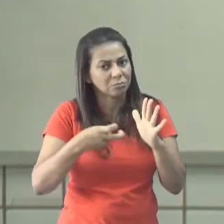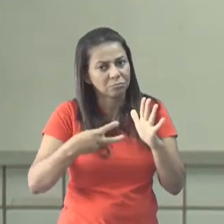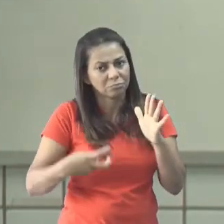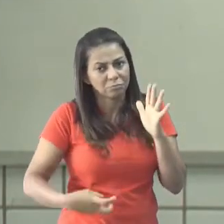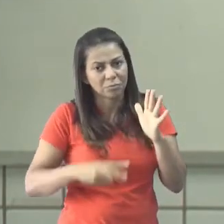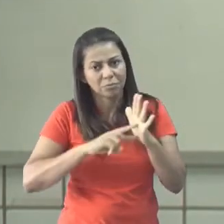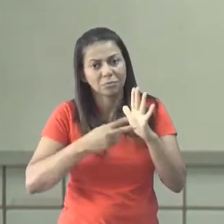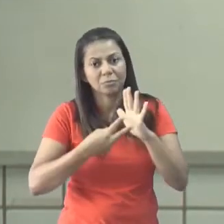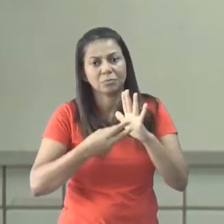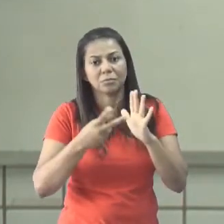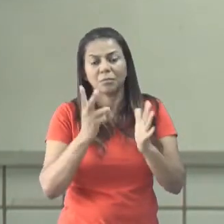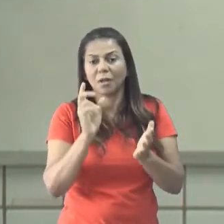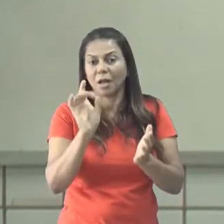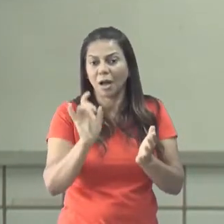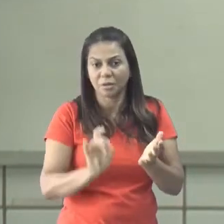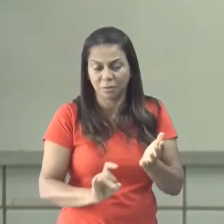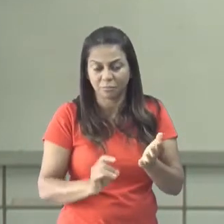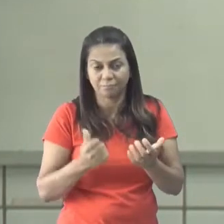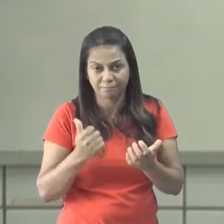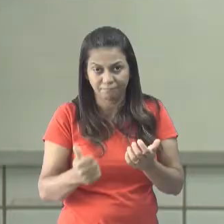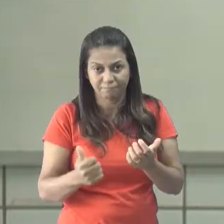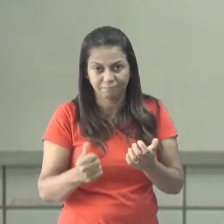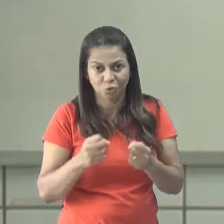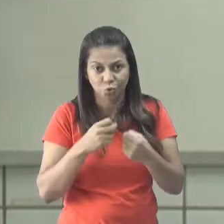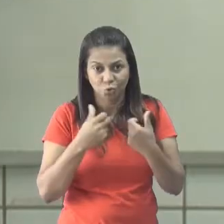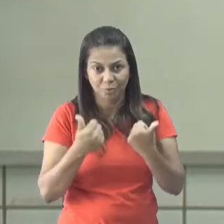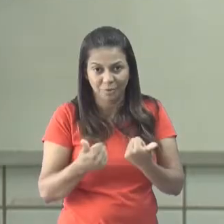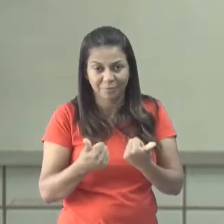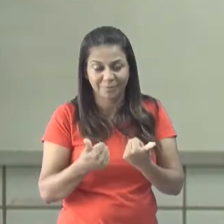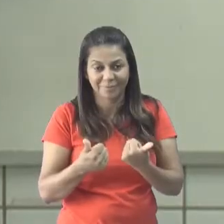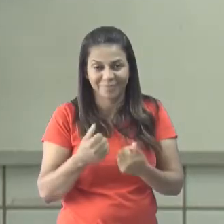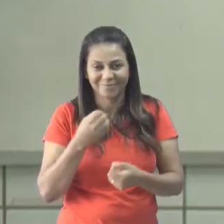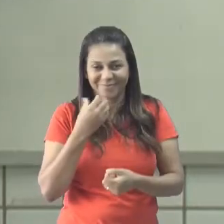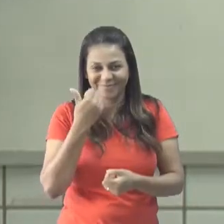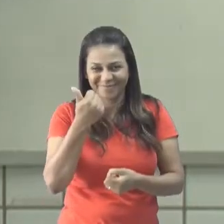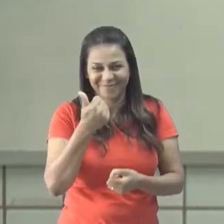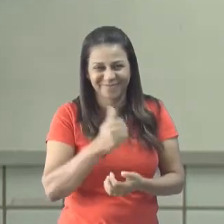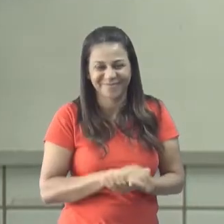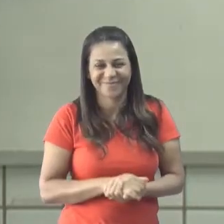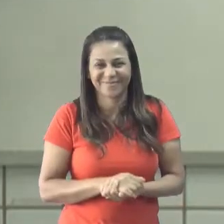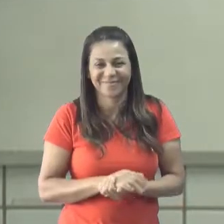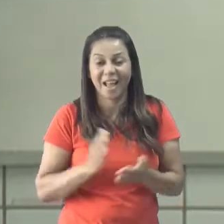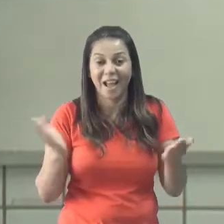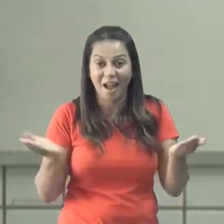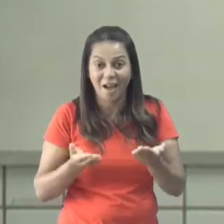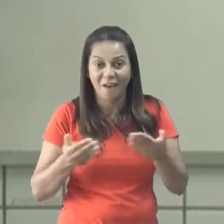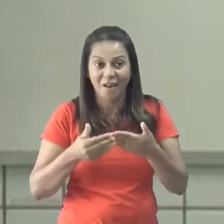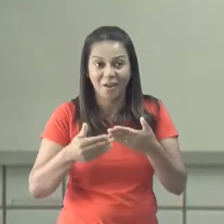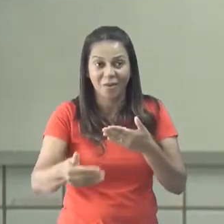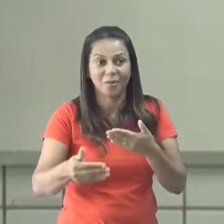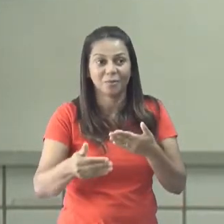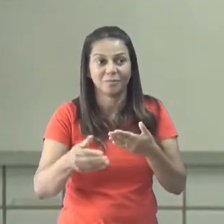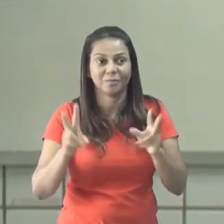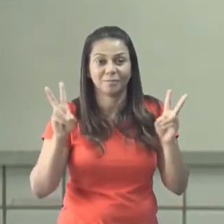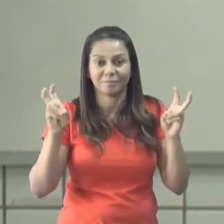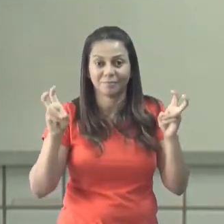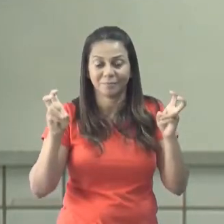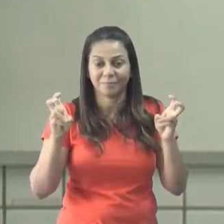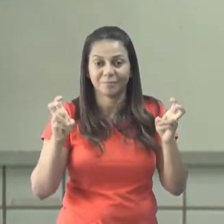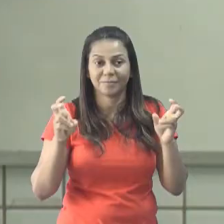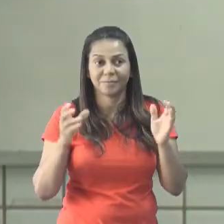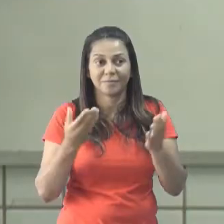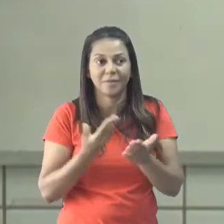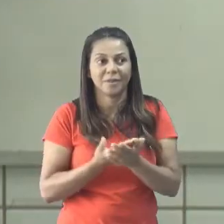que elas estão tendo dentro do texto. Tudo bem? Muito bem. Agora vamos começar de fato a nossa aula